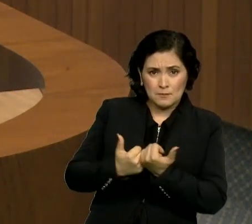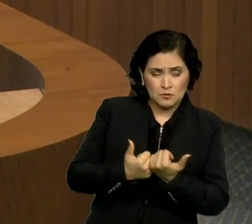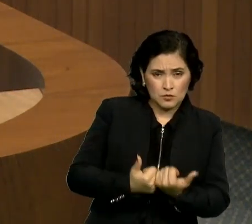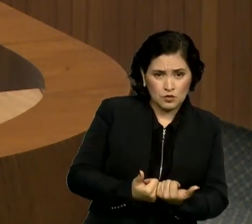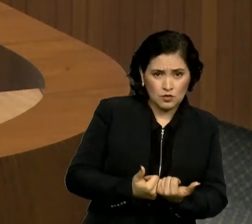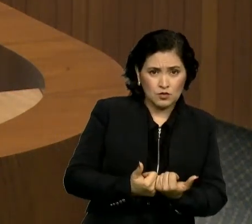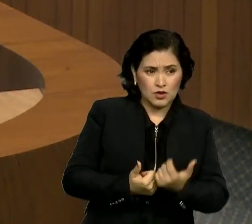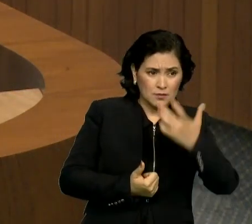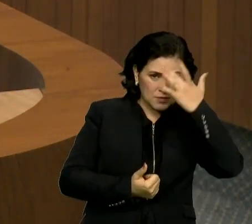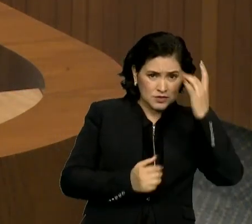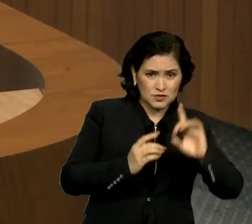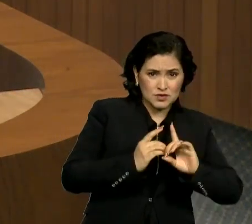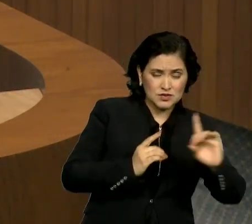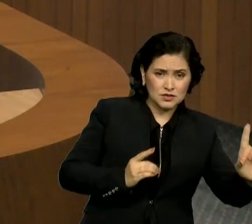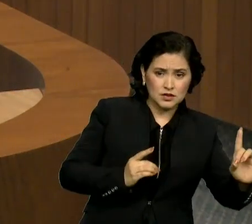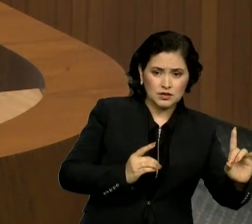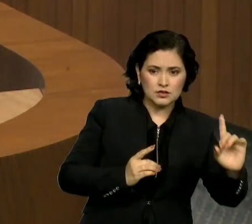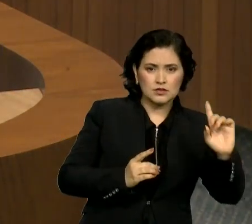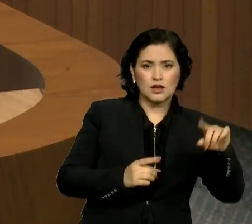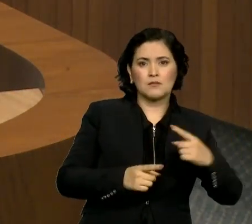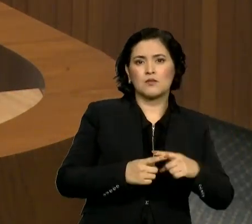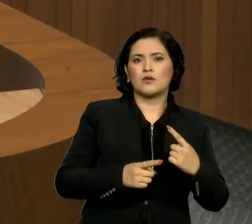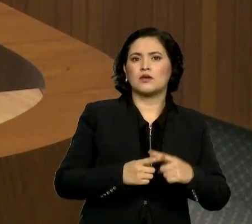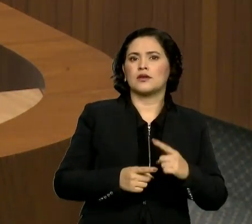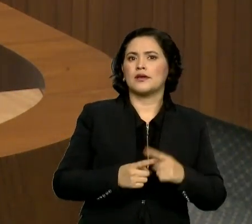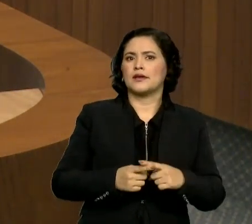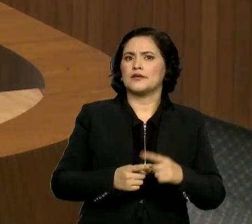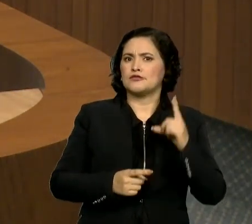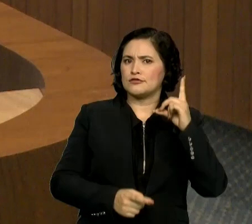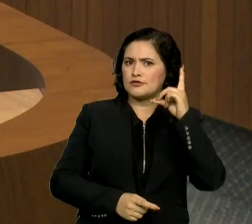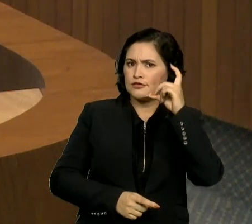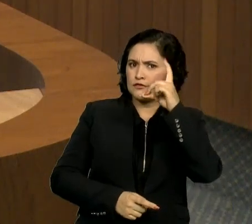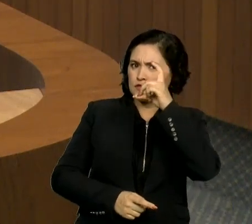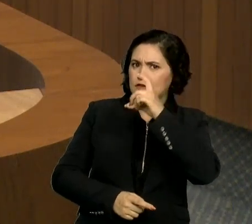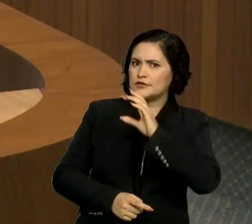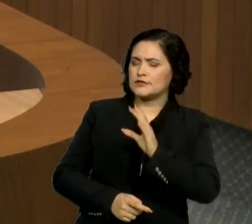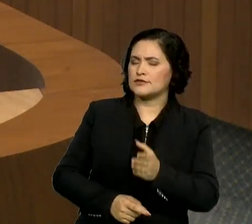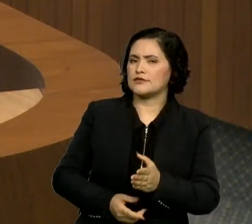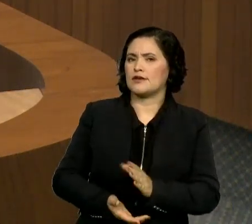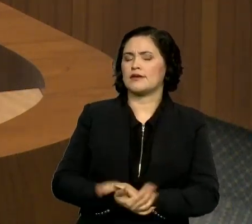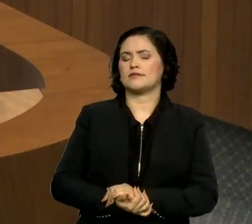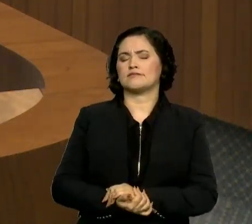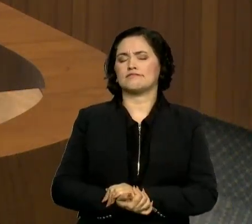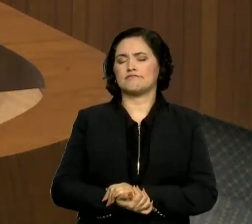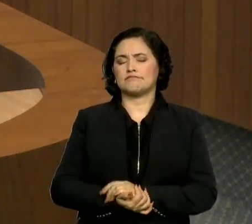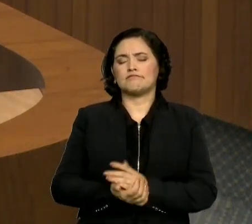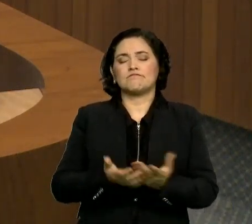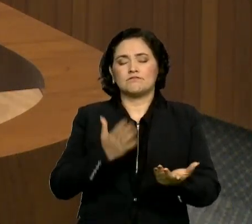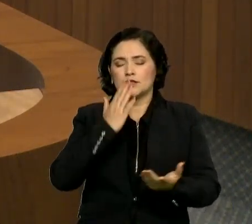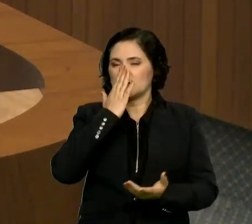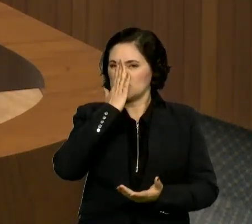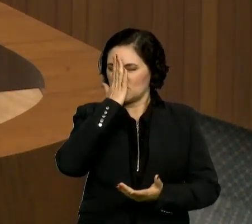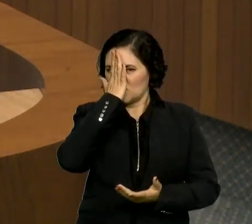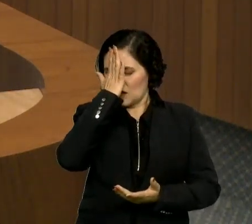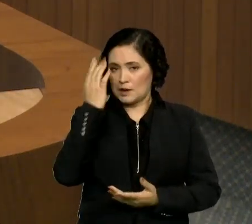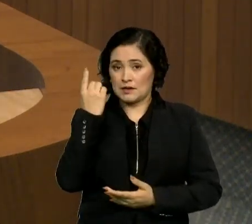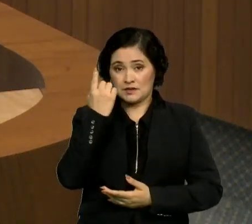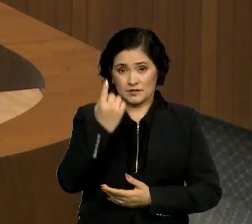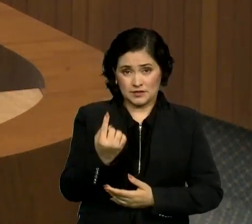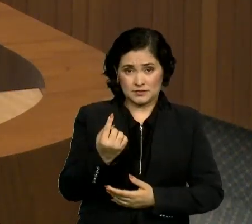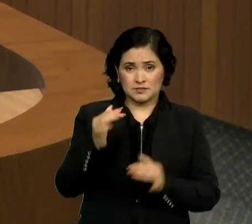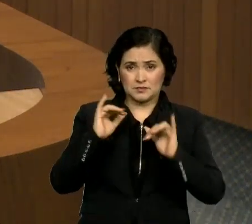pessoa que está distante, é porque a situação está muito complexa. Então, como é que a gente não vai subir aqui,